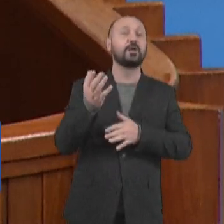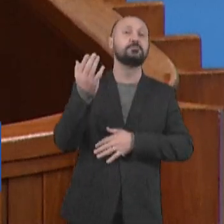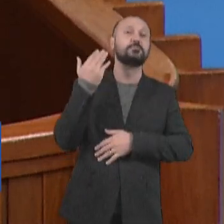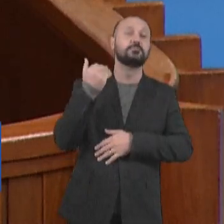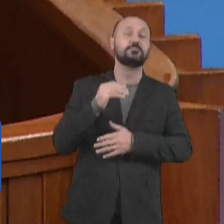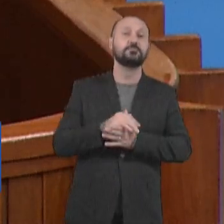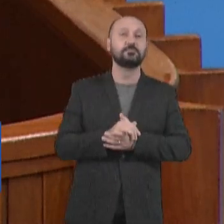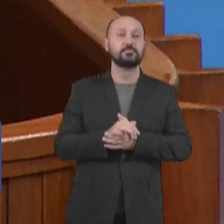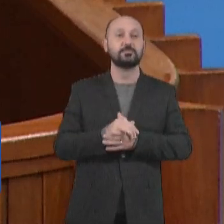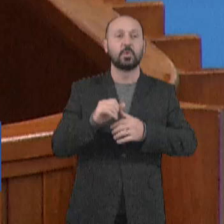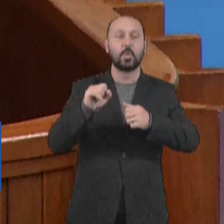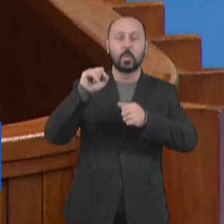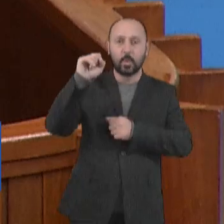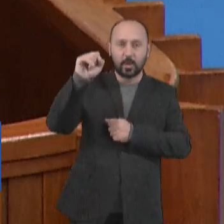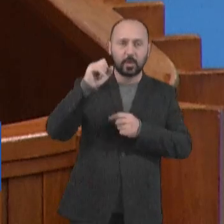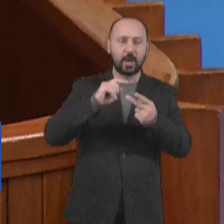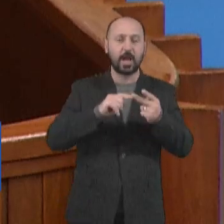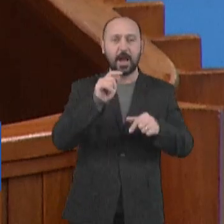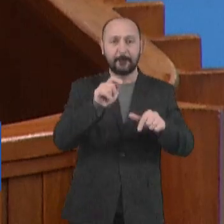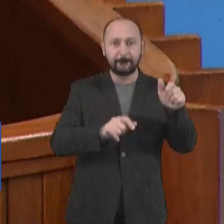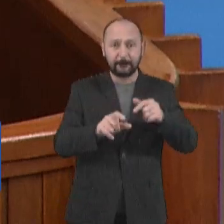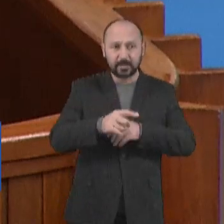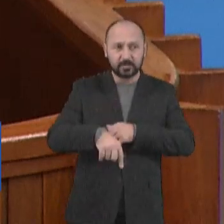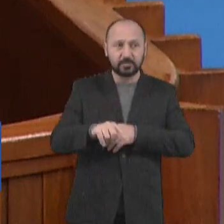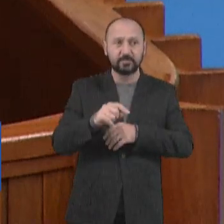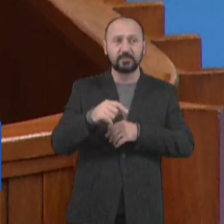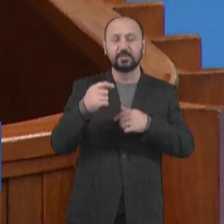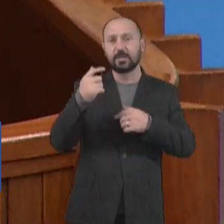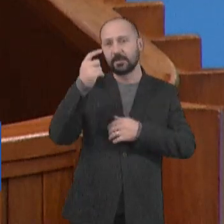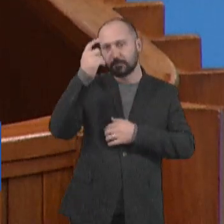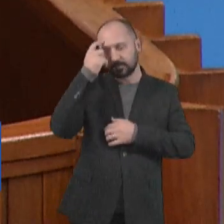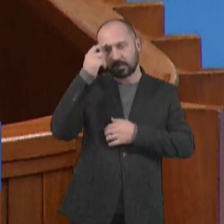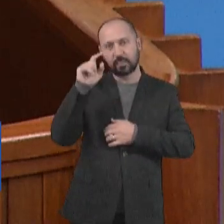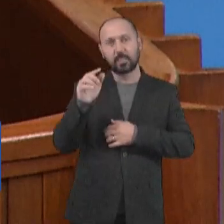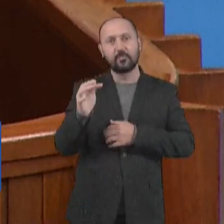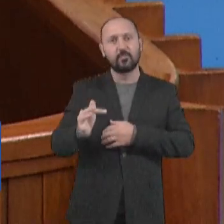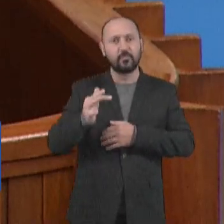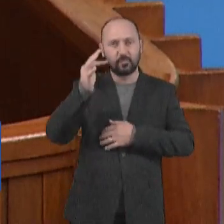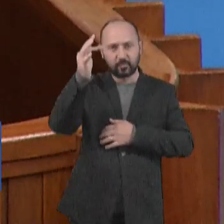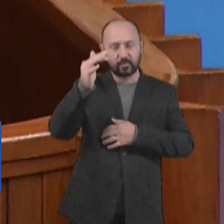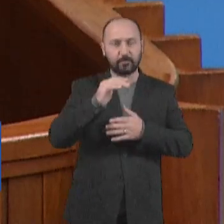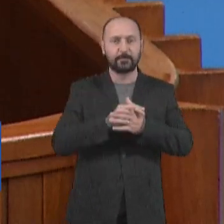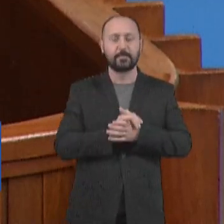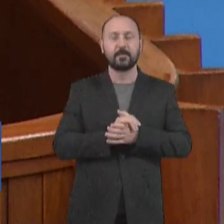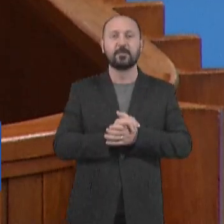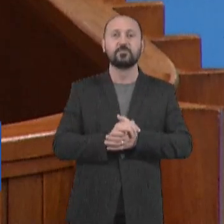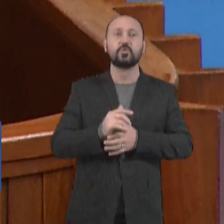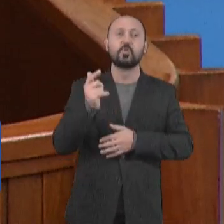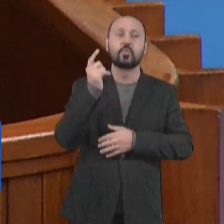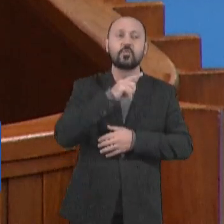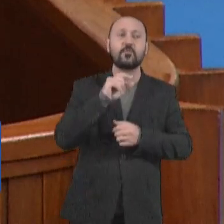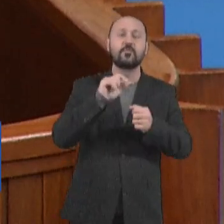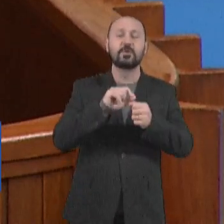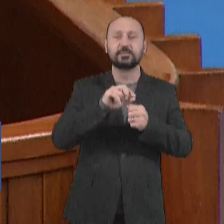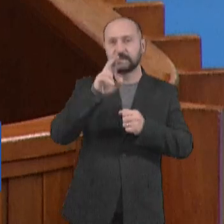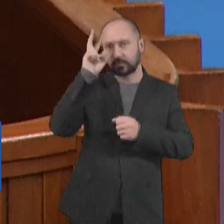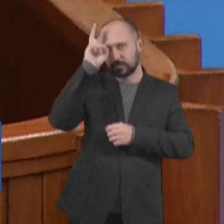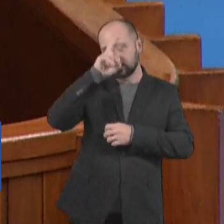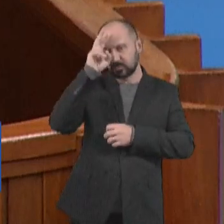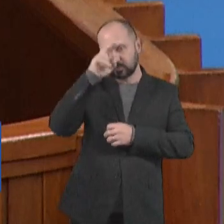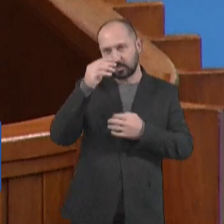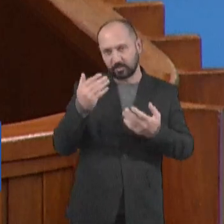né, reconhece os heróis, reconhece as pessoas, mas nós temos que pensar também no futuro. O que nós podemos fazer com toda essa